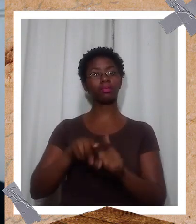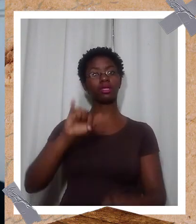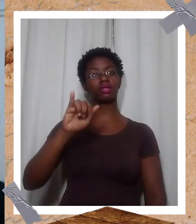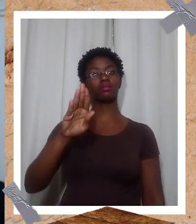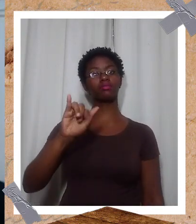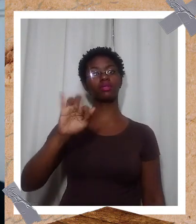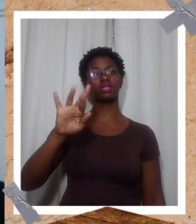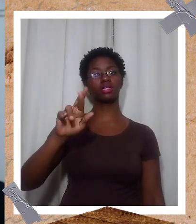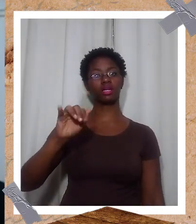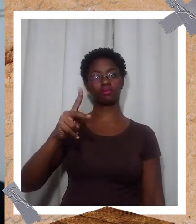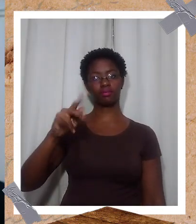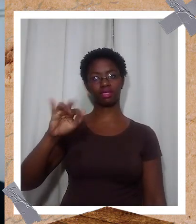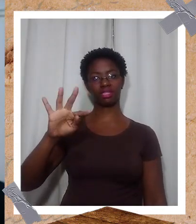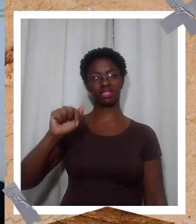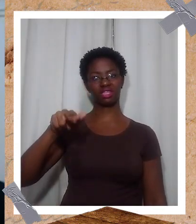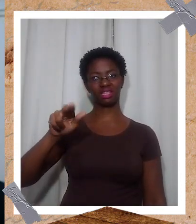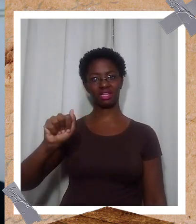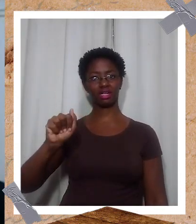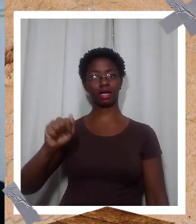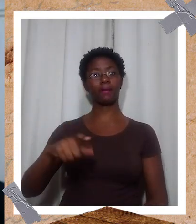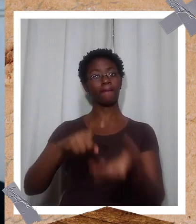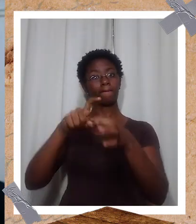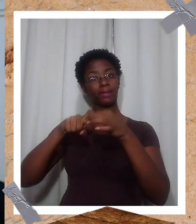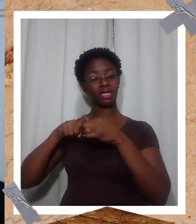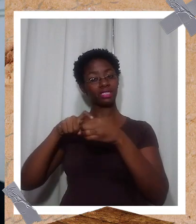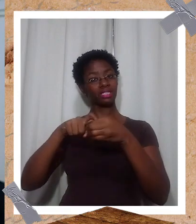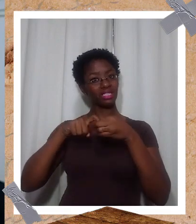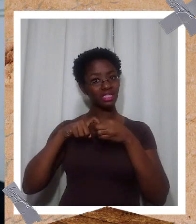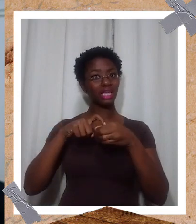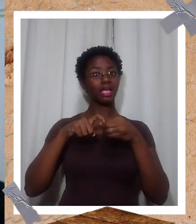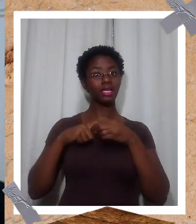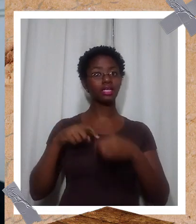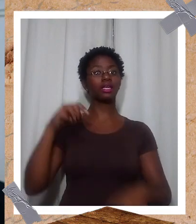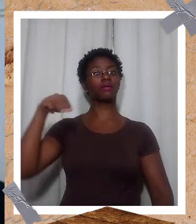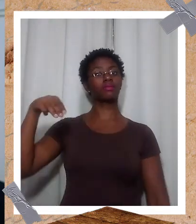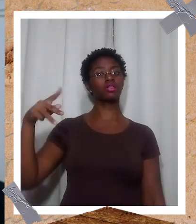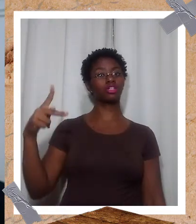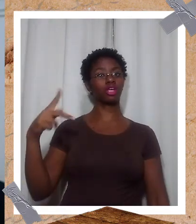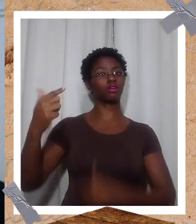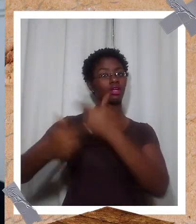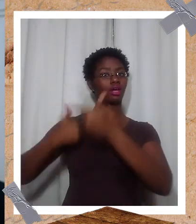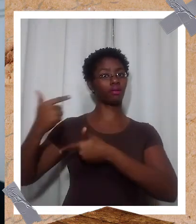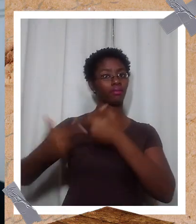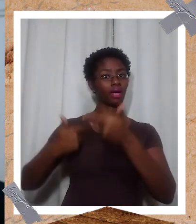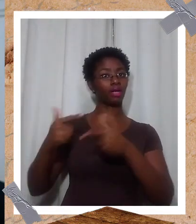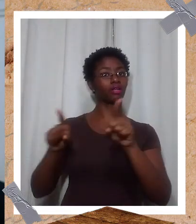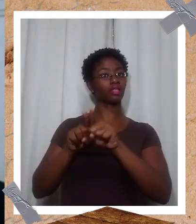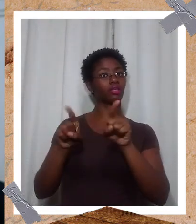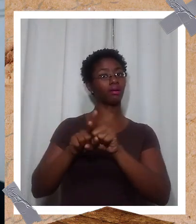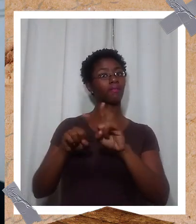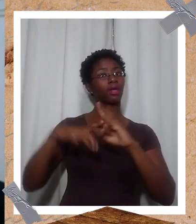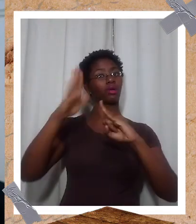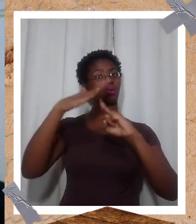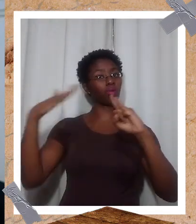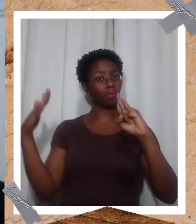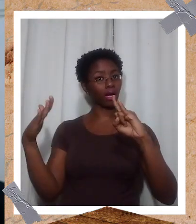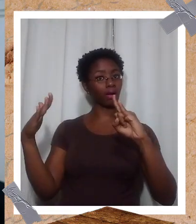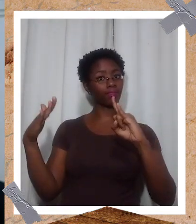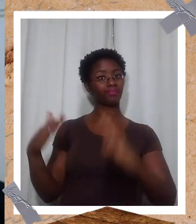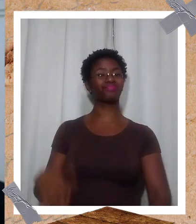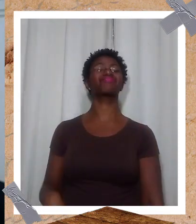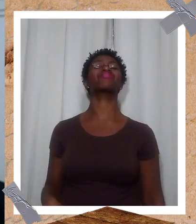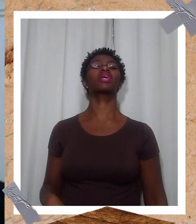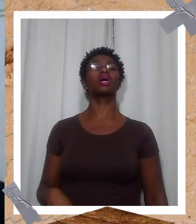Parceria, Ministério Público do Trabalho. Parceria estratégica, Museu de Arte do Rio.